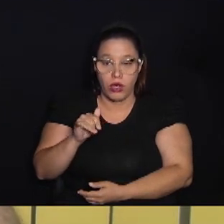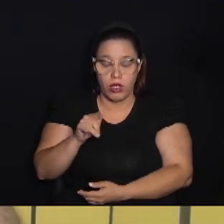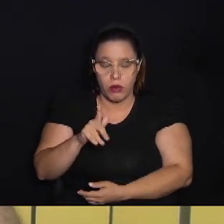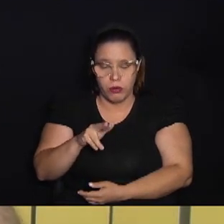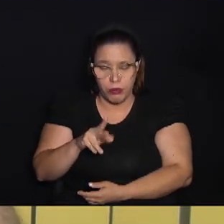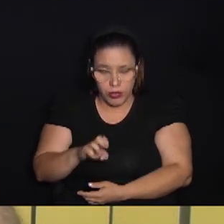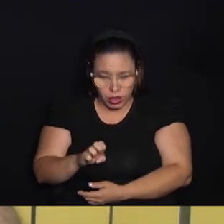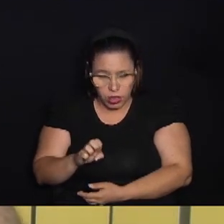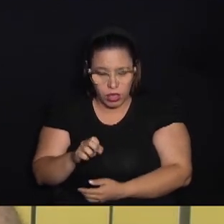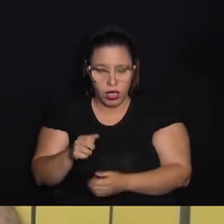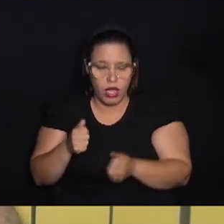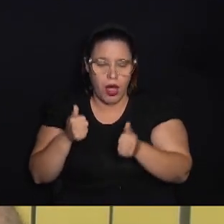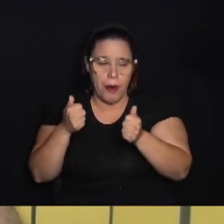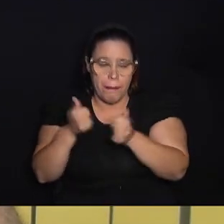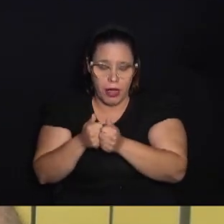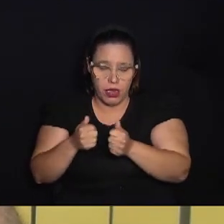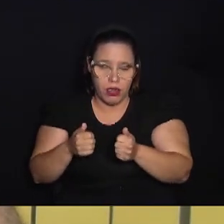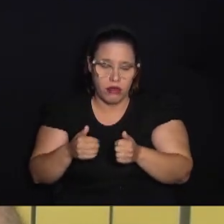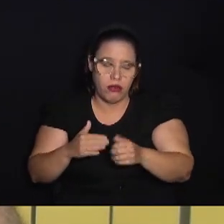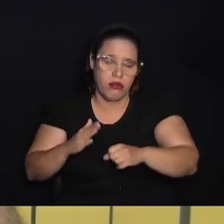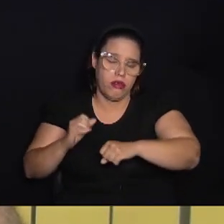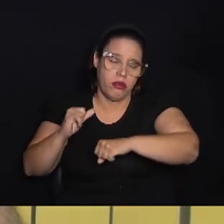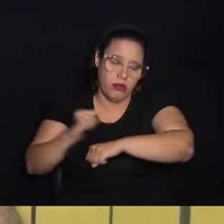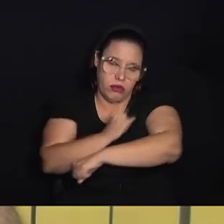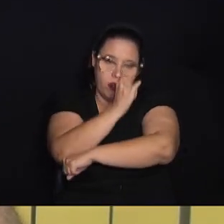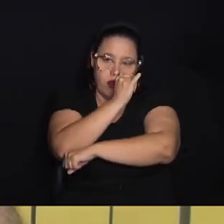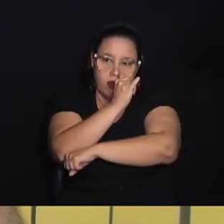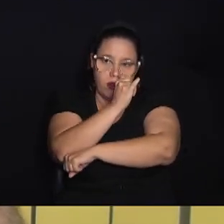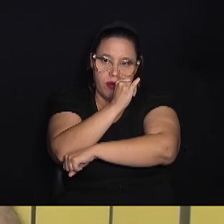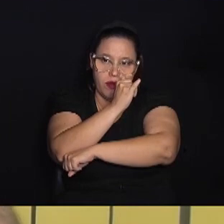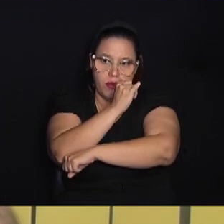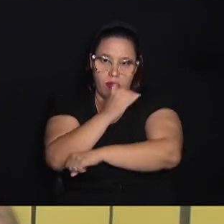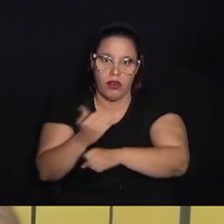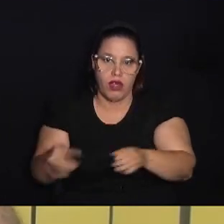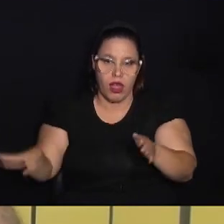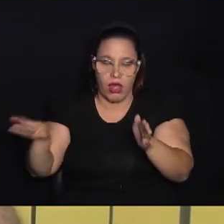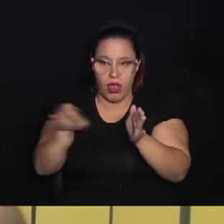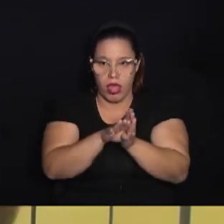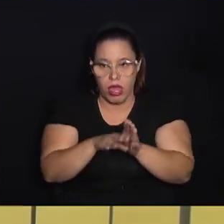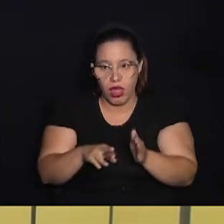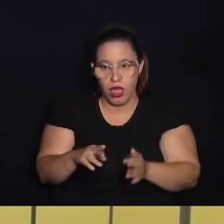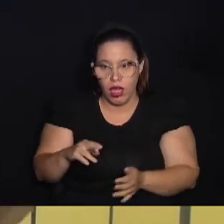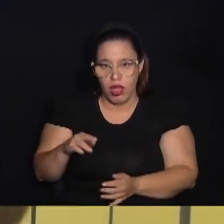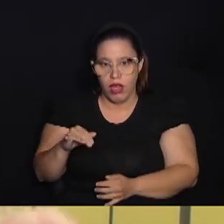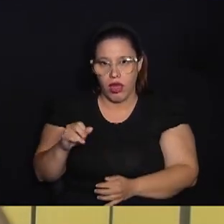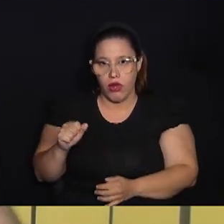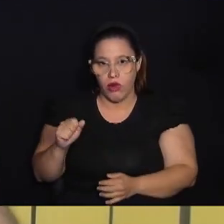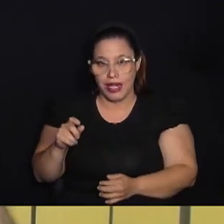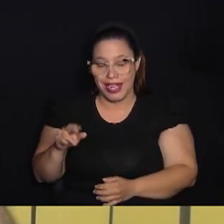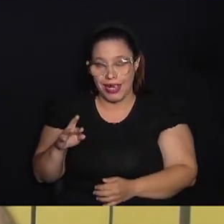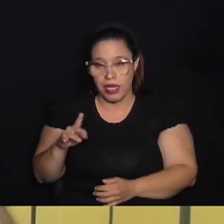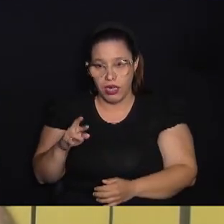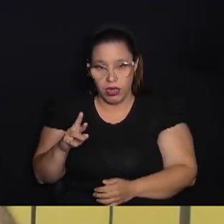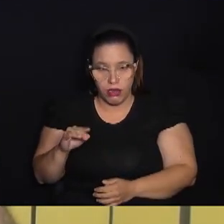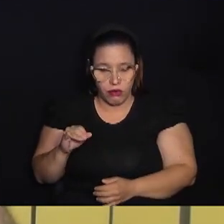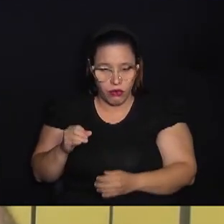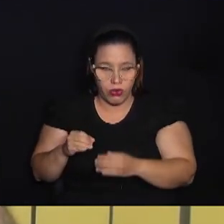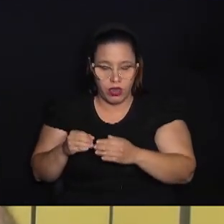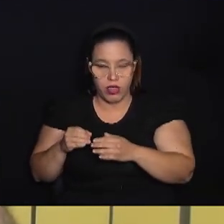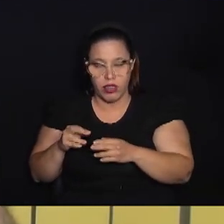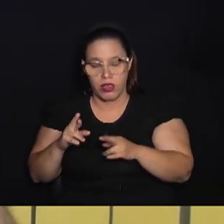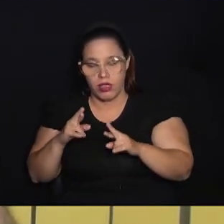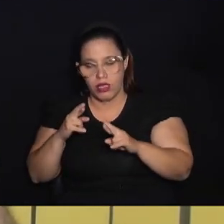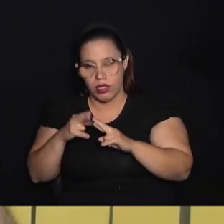né para quem não sabe e saímos pela estrada e fomos até o cemitério dos alemães com o skif reproduzindo o